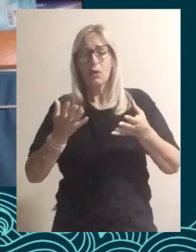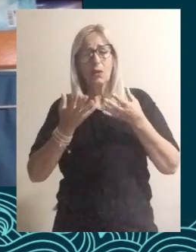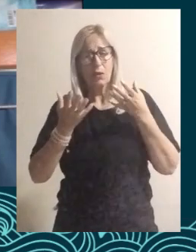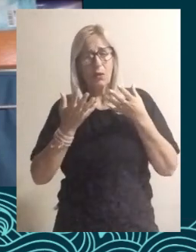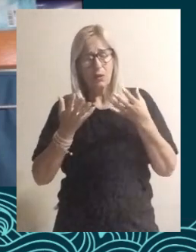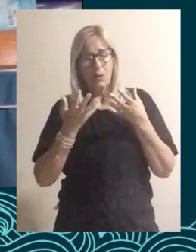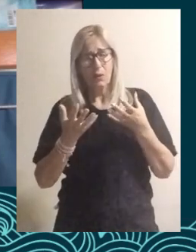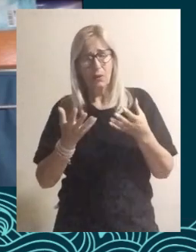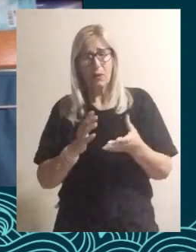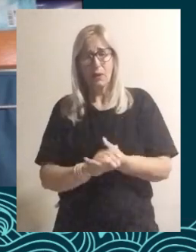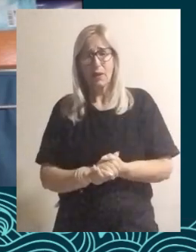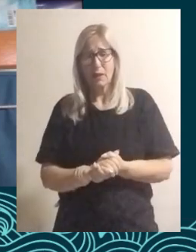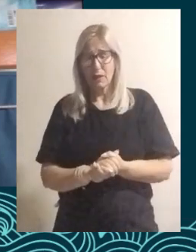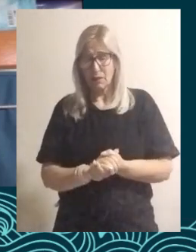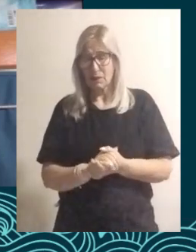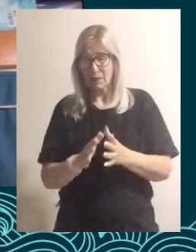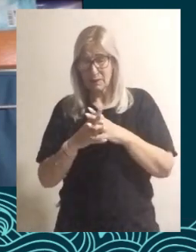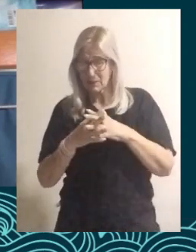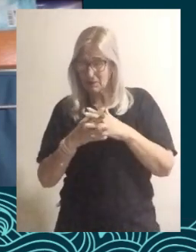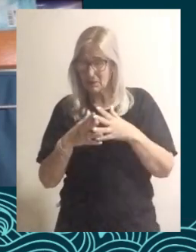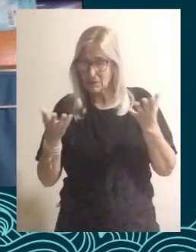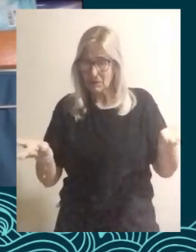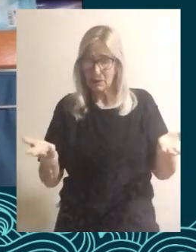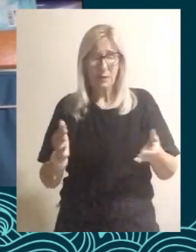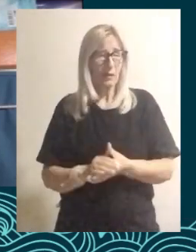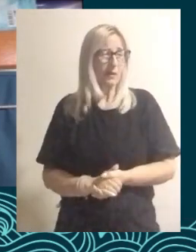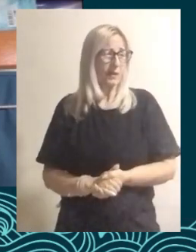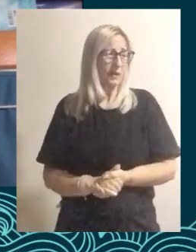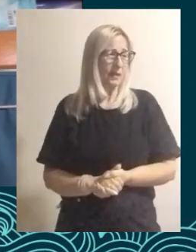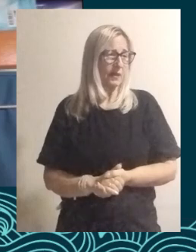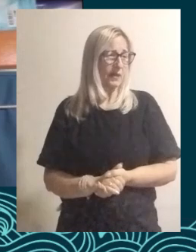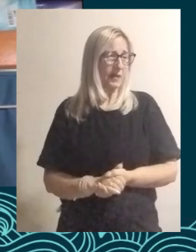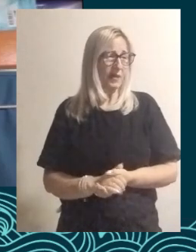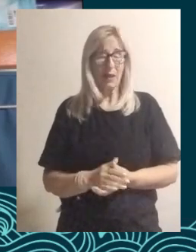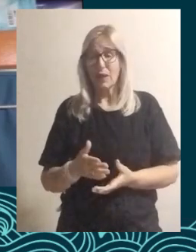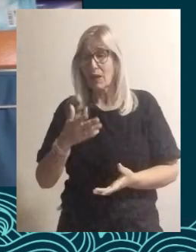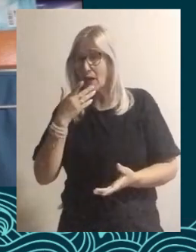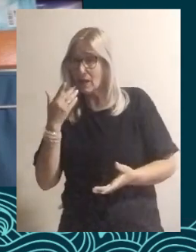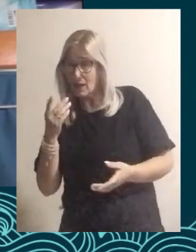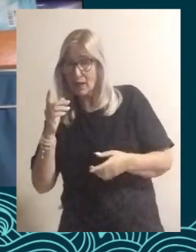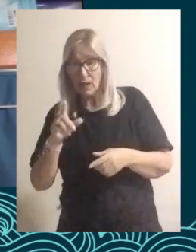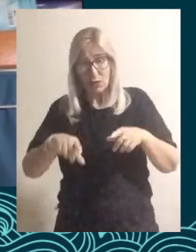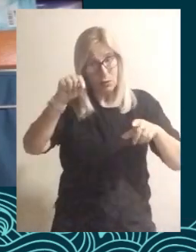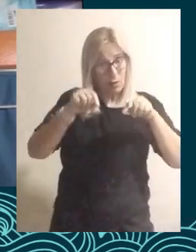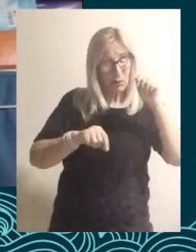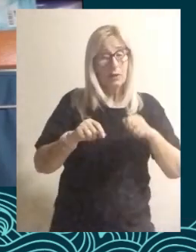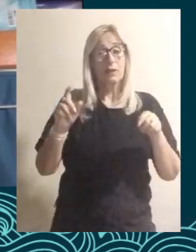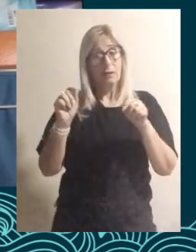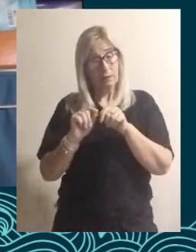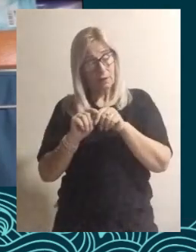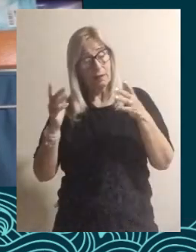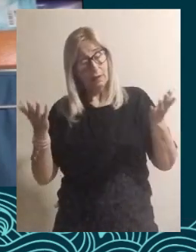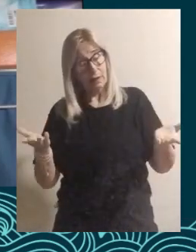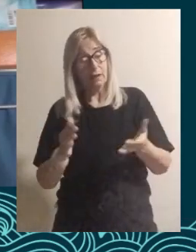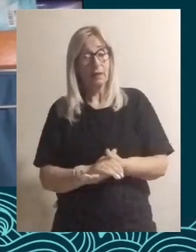está, sobre o que a gente quer, sobre as coisas que nos atrapalham, Sim. às vezes sobre decisões que a gente precisa